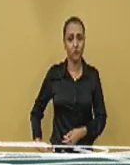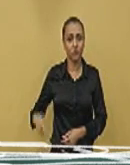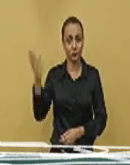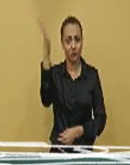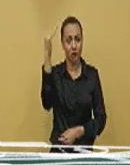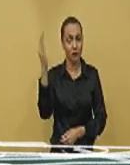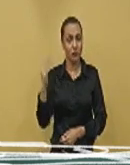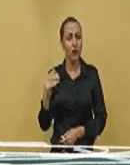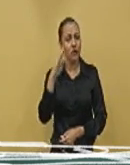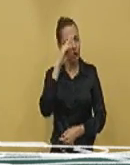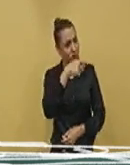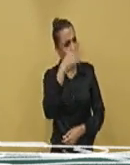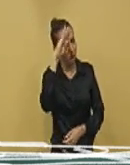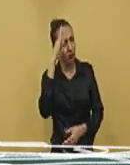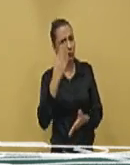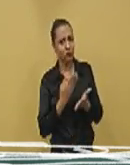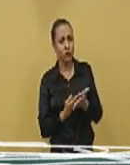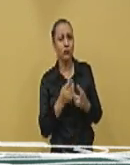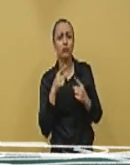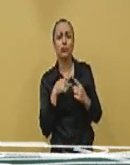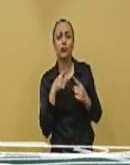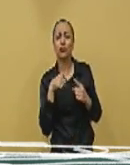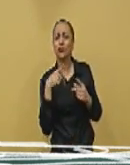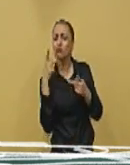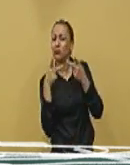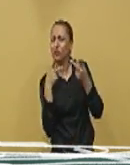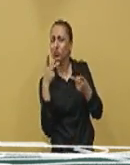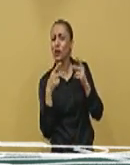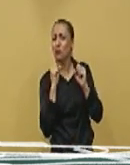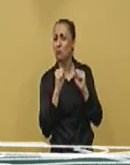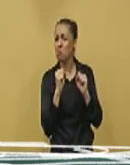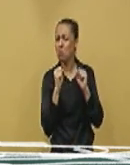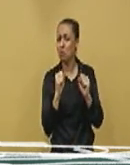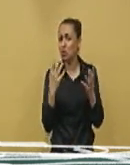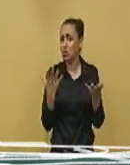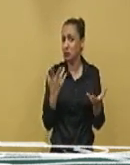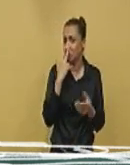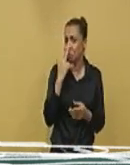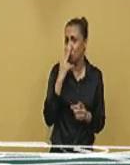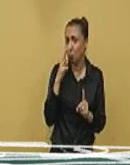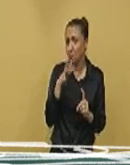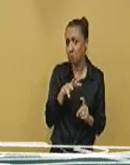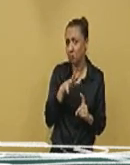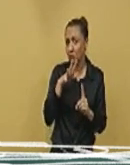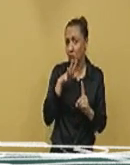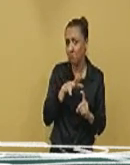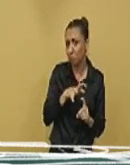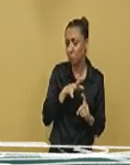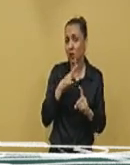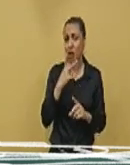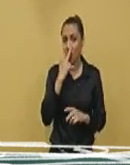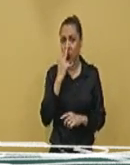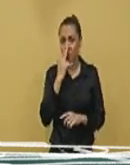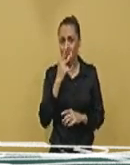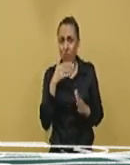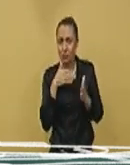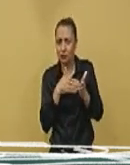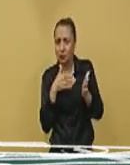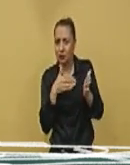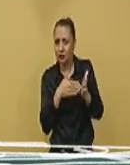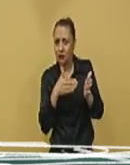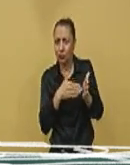não acredita que esse tipo de comentários ele pode se configurar como um assédio e limitar, então, o